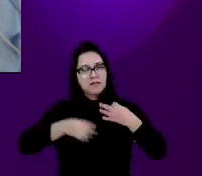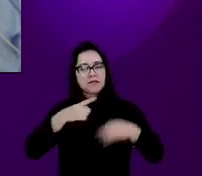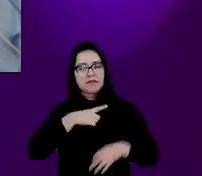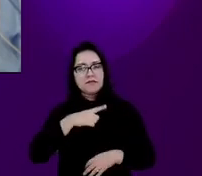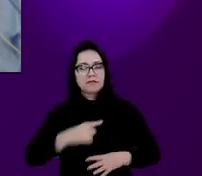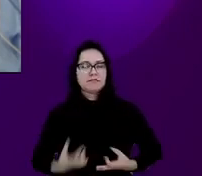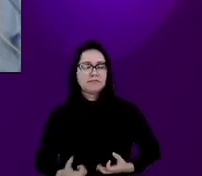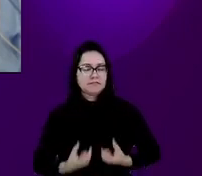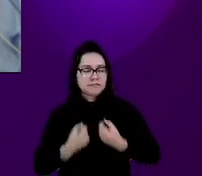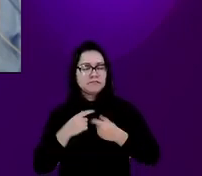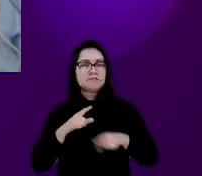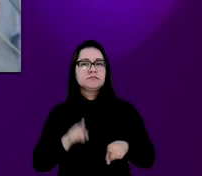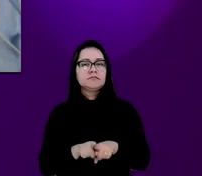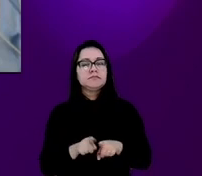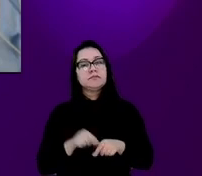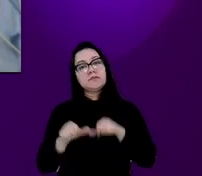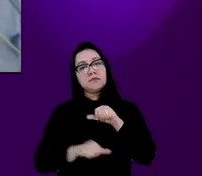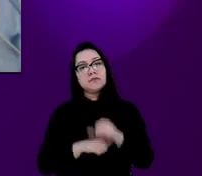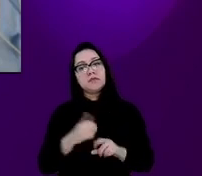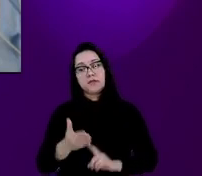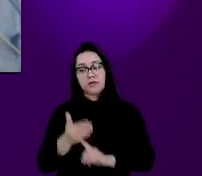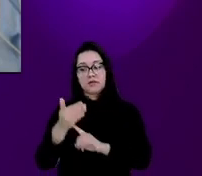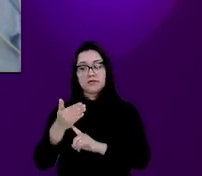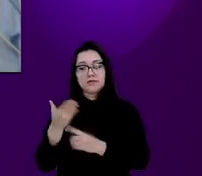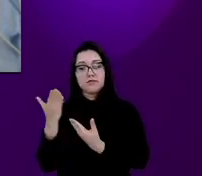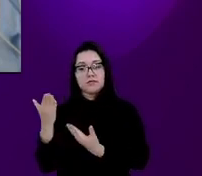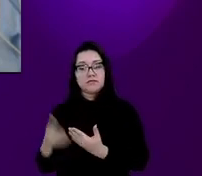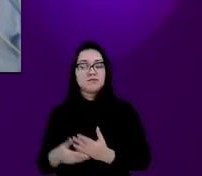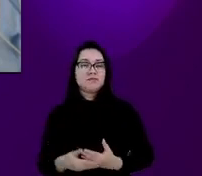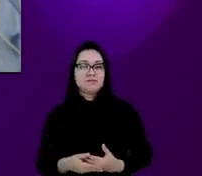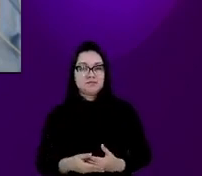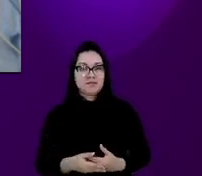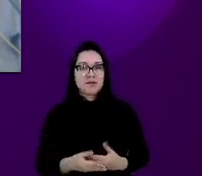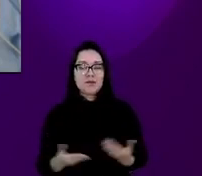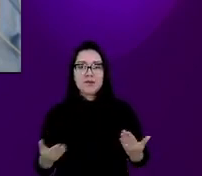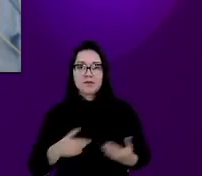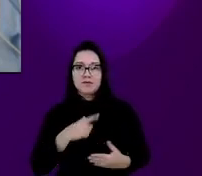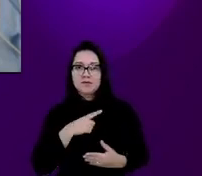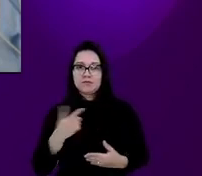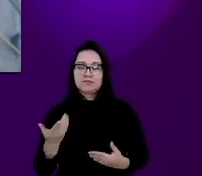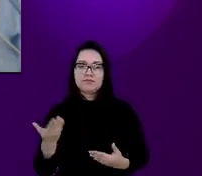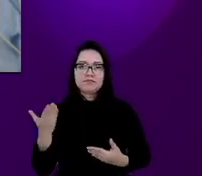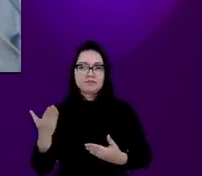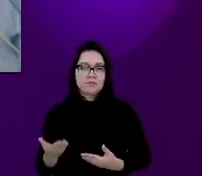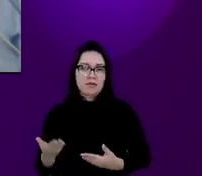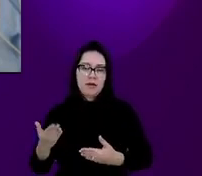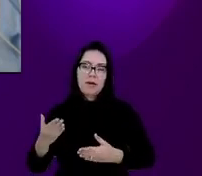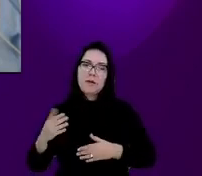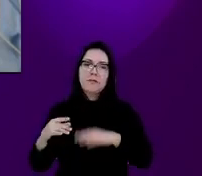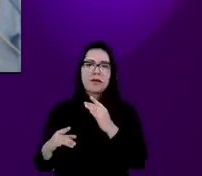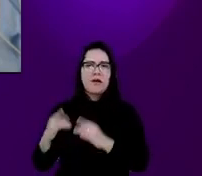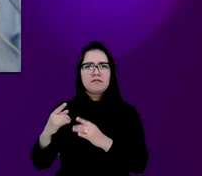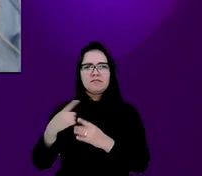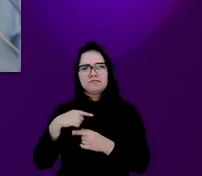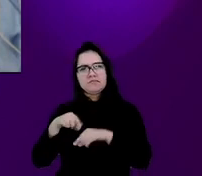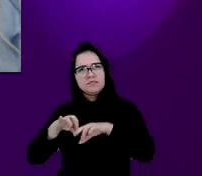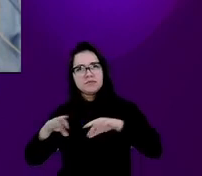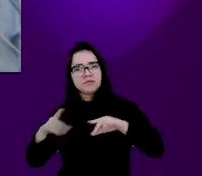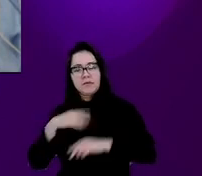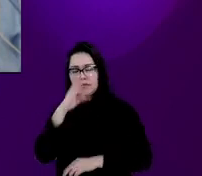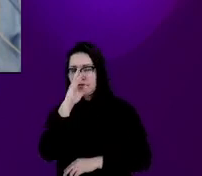E o que mudou é a tecnologia da máquina. Hoje não tem mais espaço para improvisação de máquinas. Hoje existem 2 principais